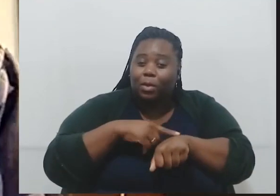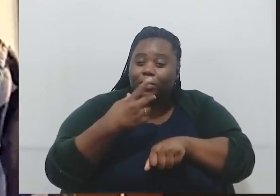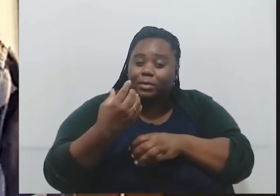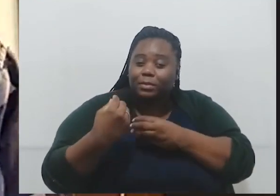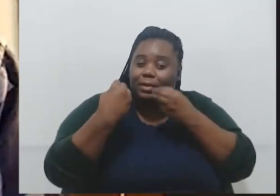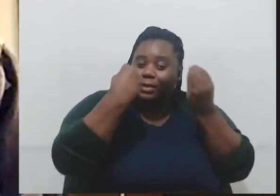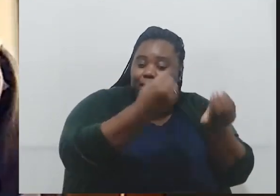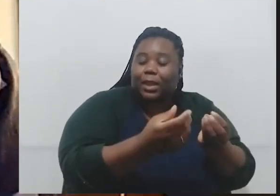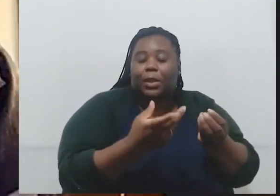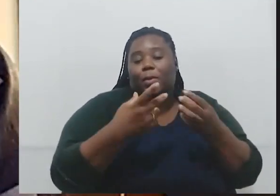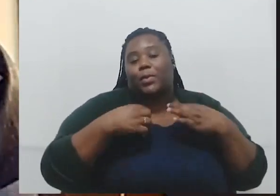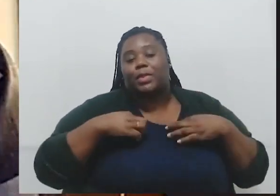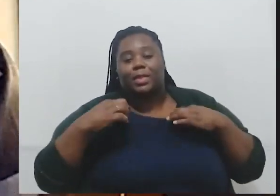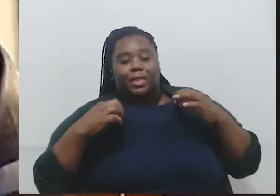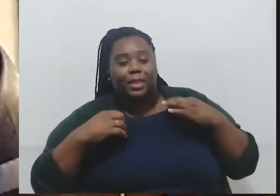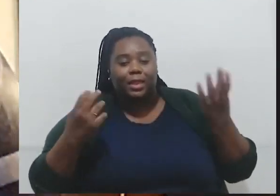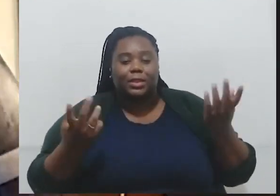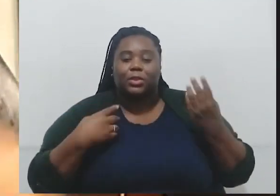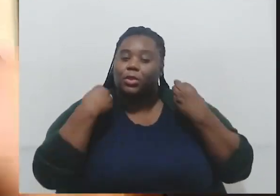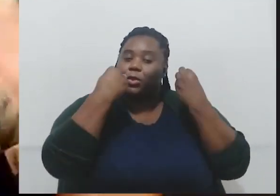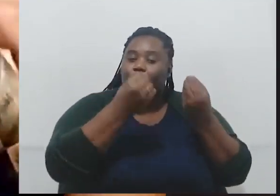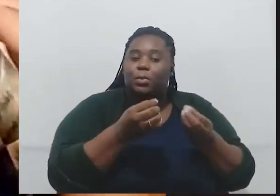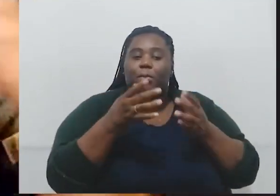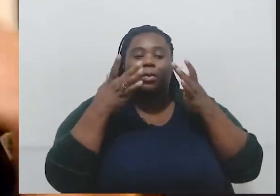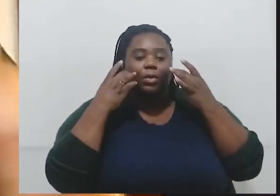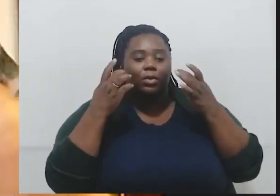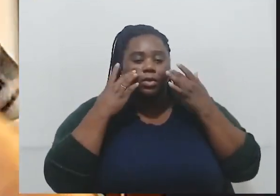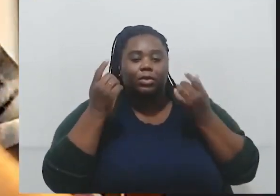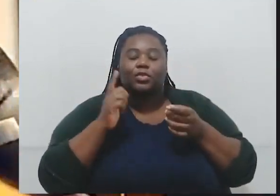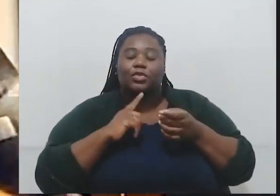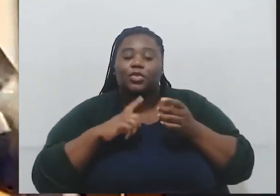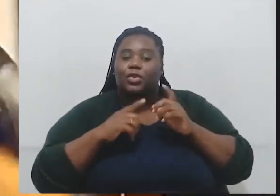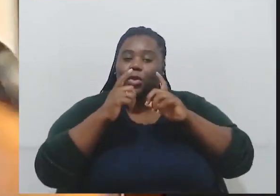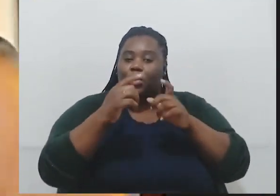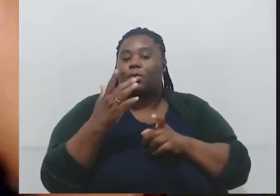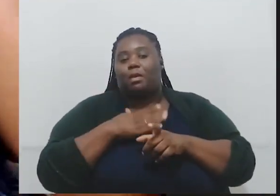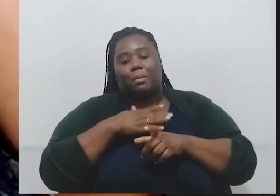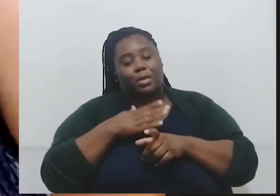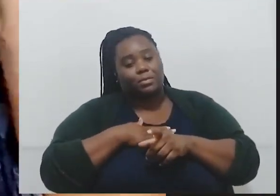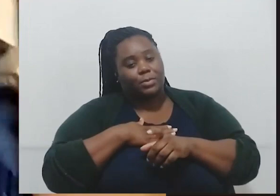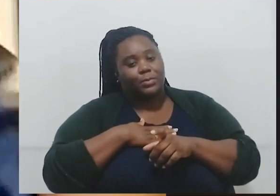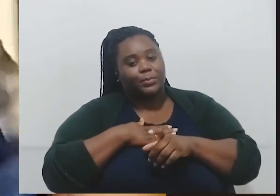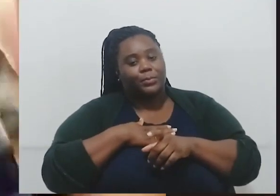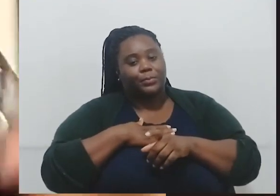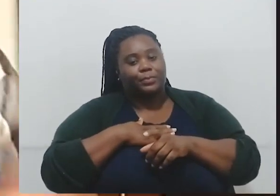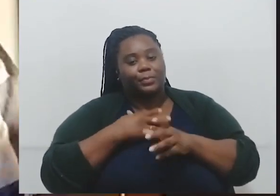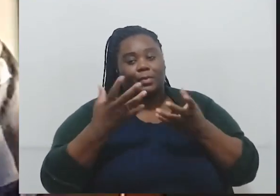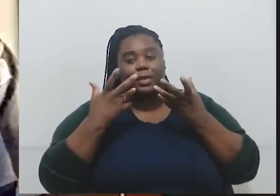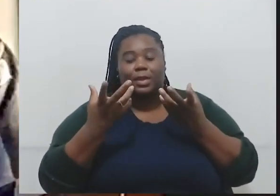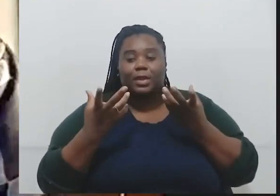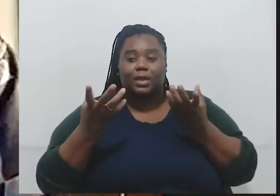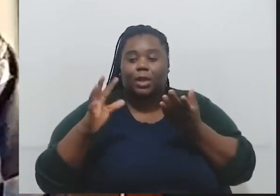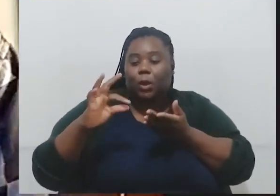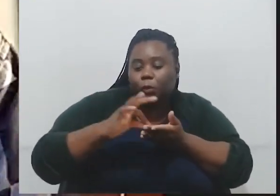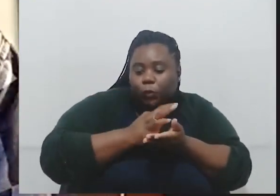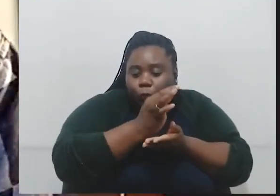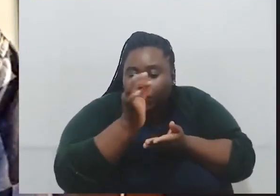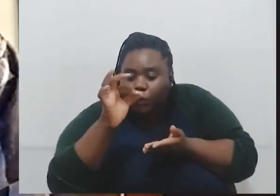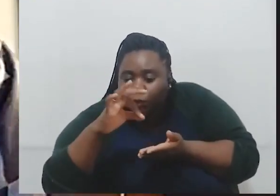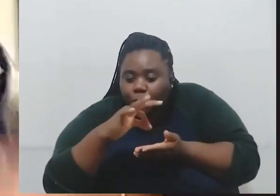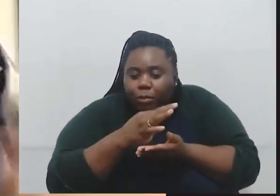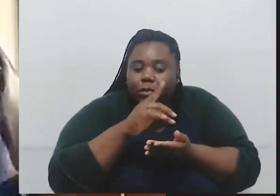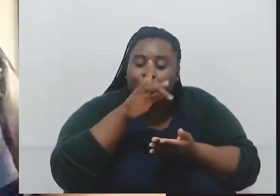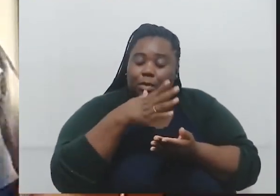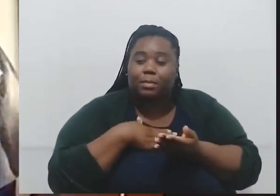para o teatro. Então tinha ali um lugar para mim que ia se completando, sabe? É um trabalho